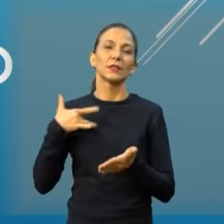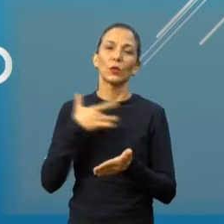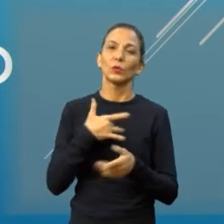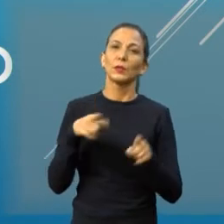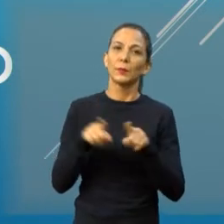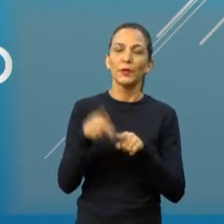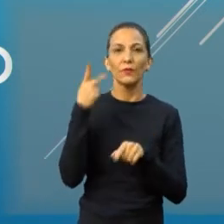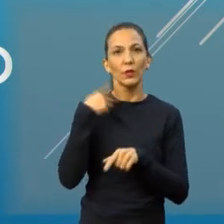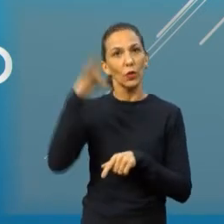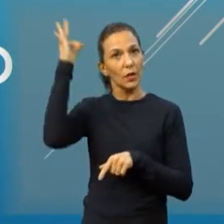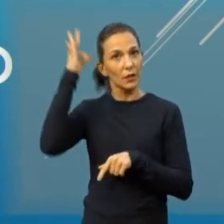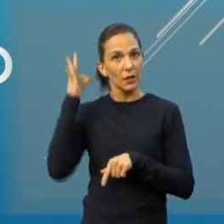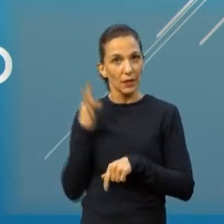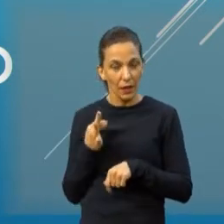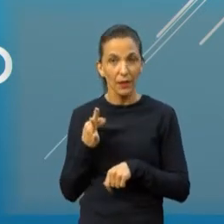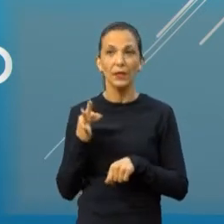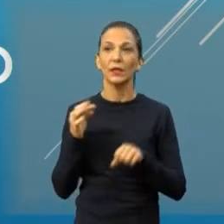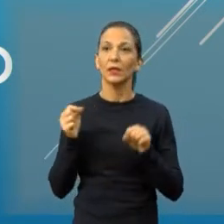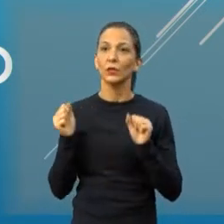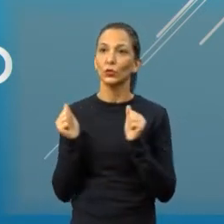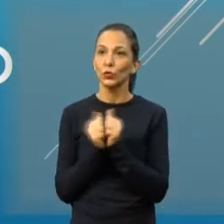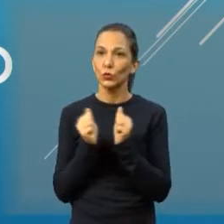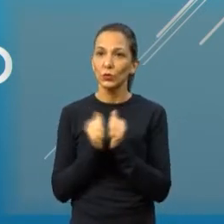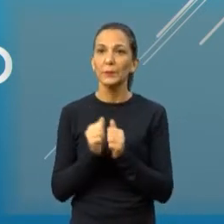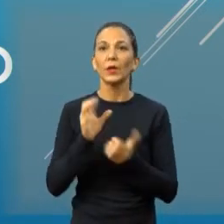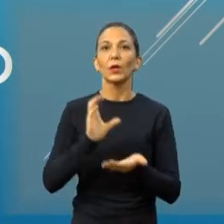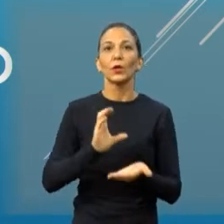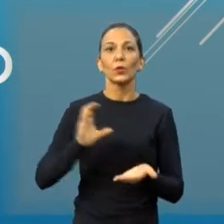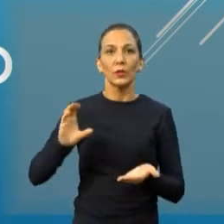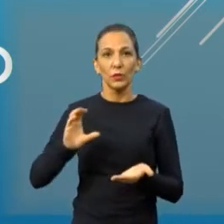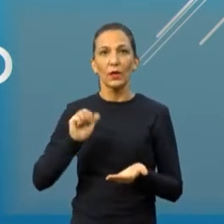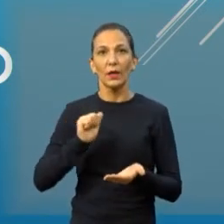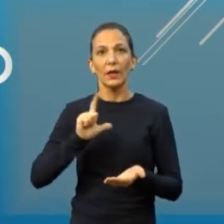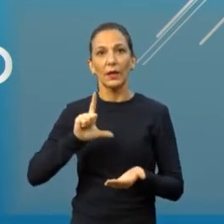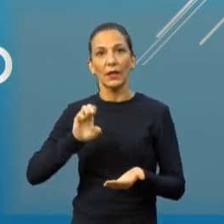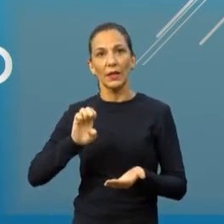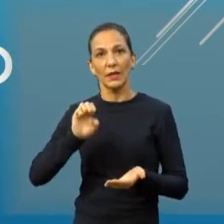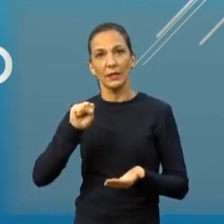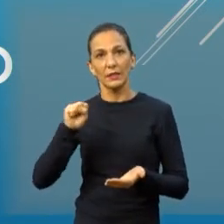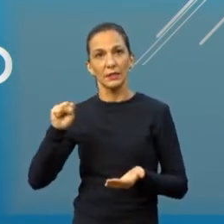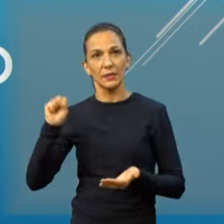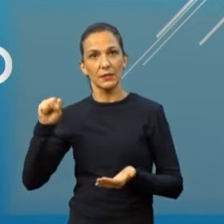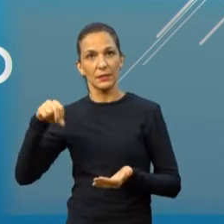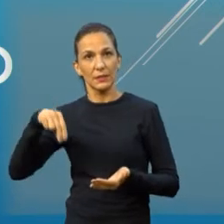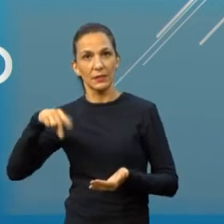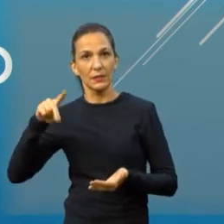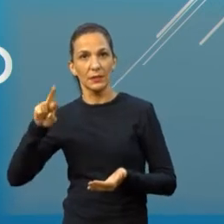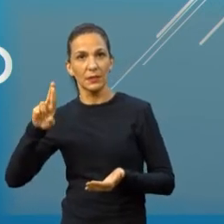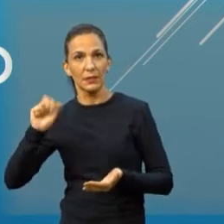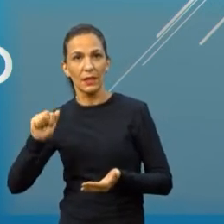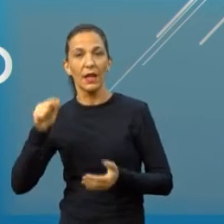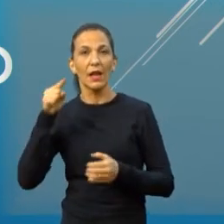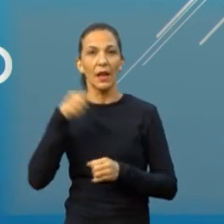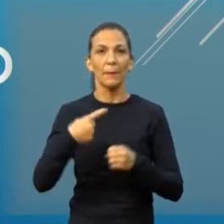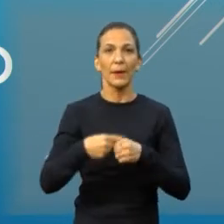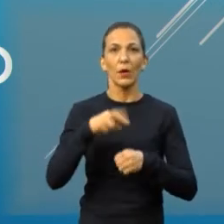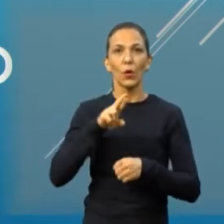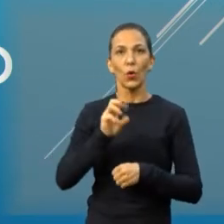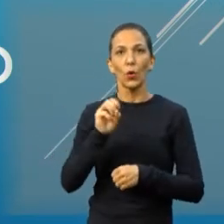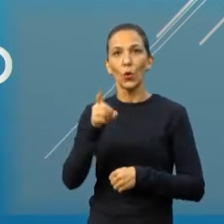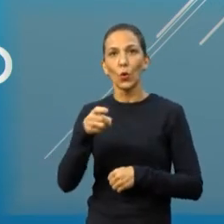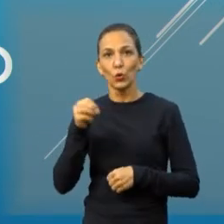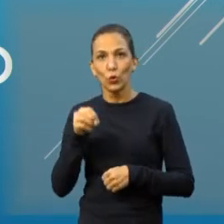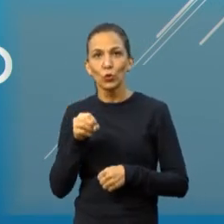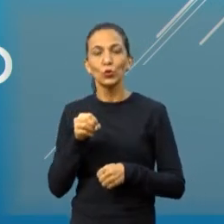Tainara que esteve presente nesse a assim como a coordenadora Alessandra que um ato de grande importância na região do Adalberto roxo pelo